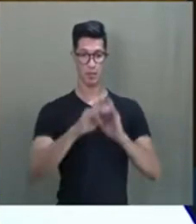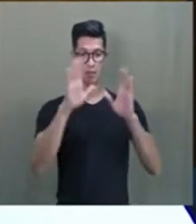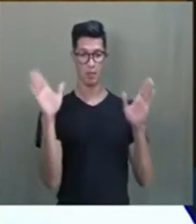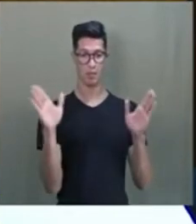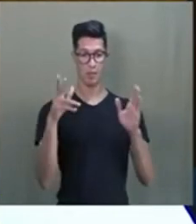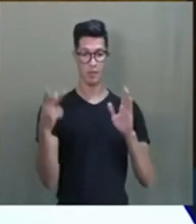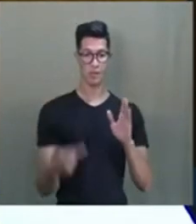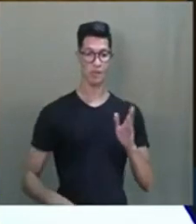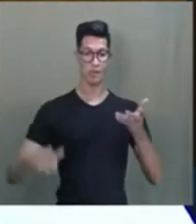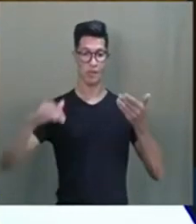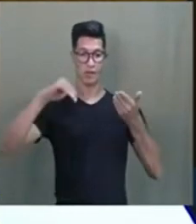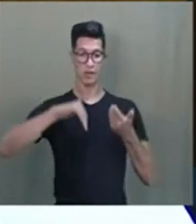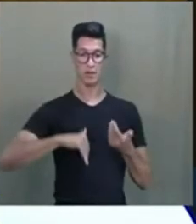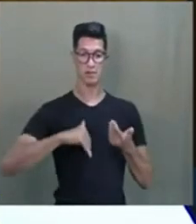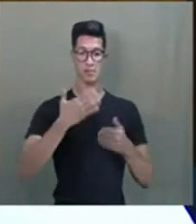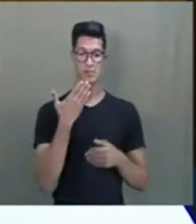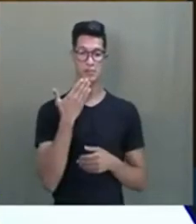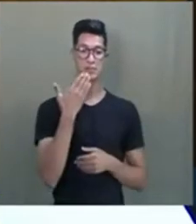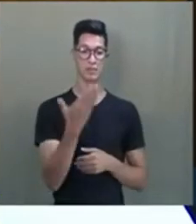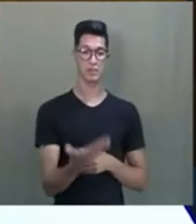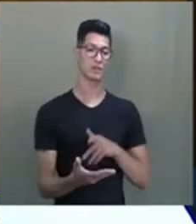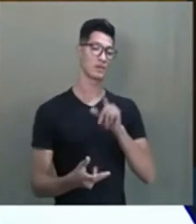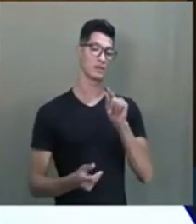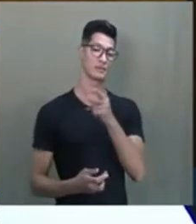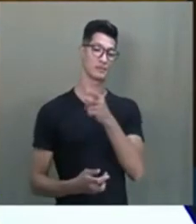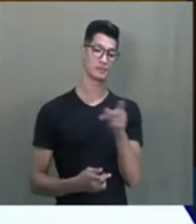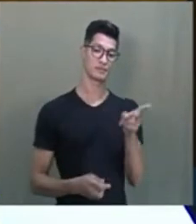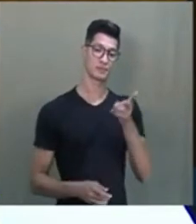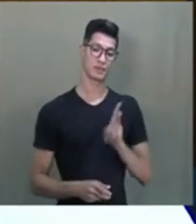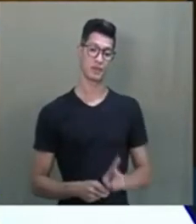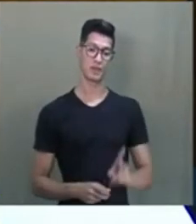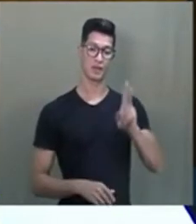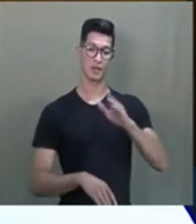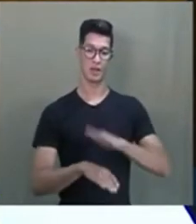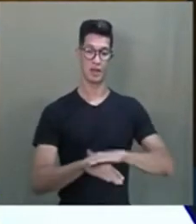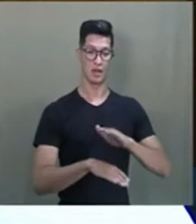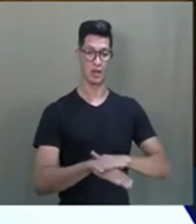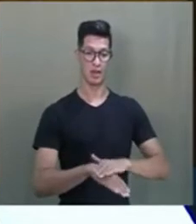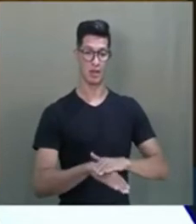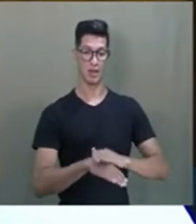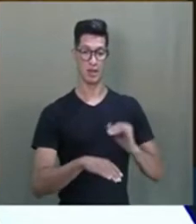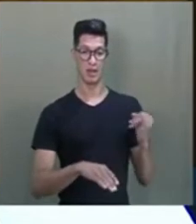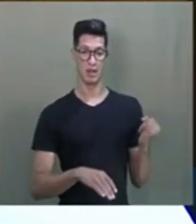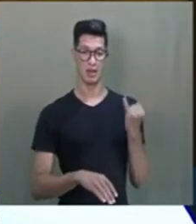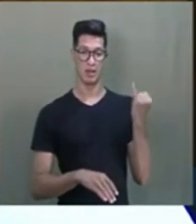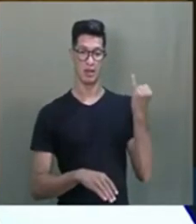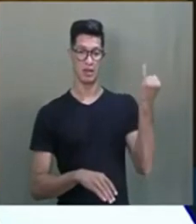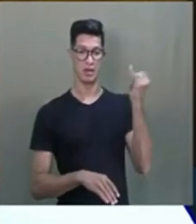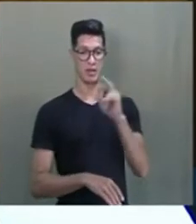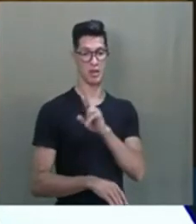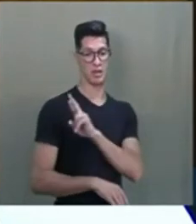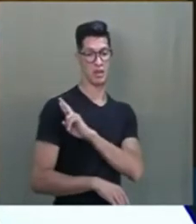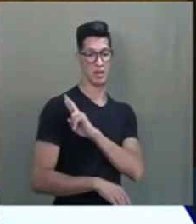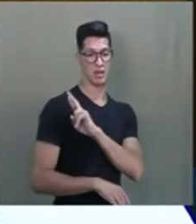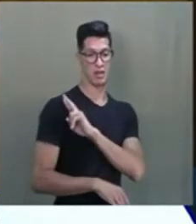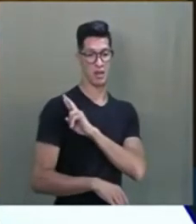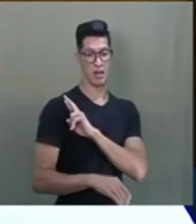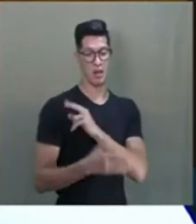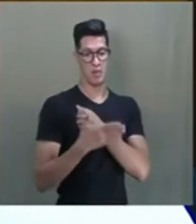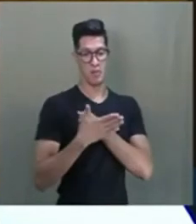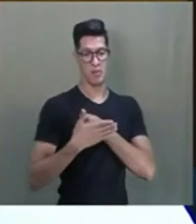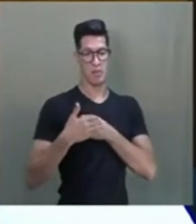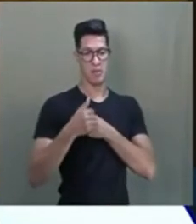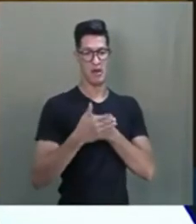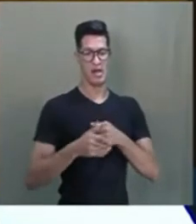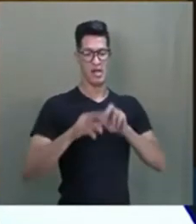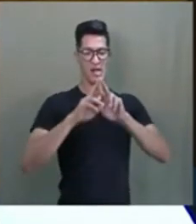este parlamento, de modo que ele continue a exercer a importante tarefa de acolher